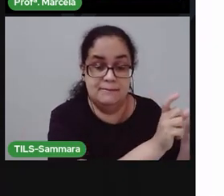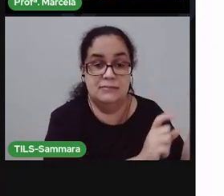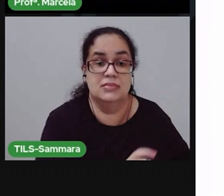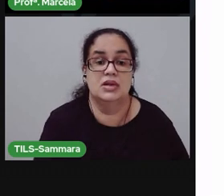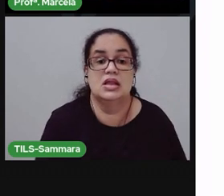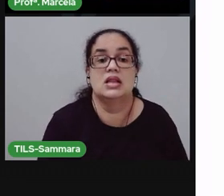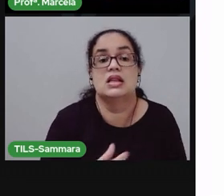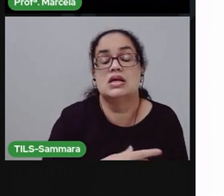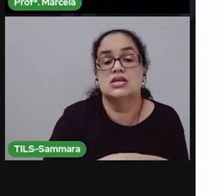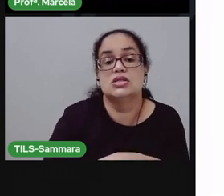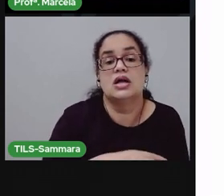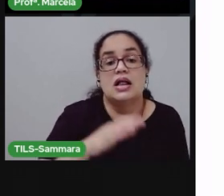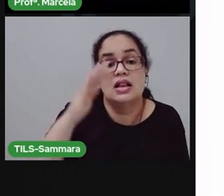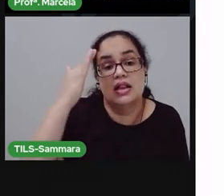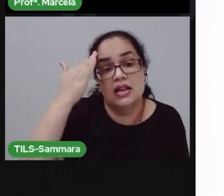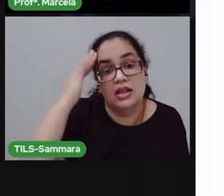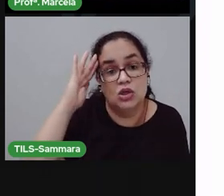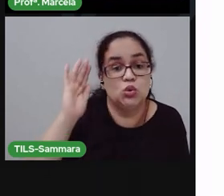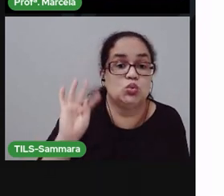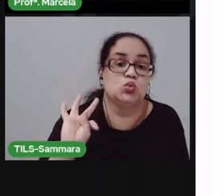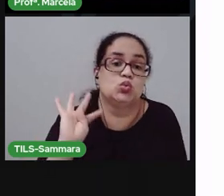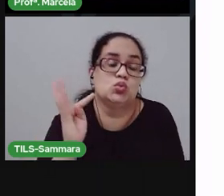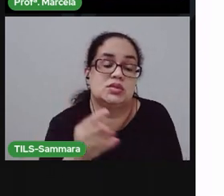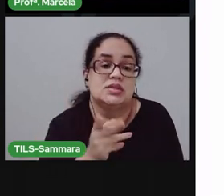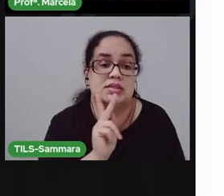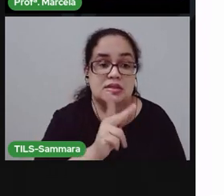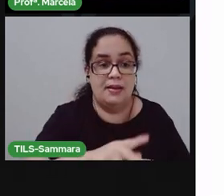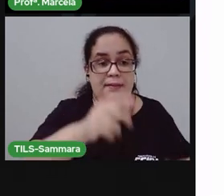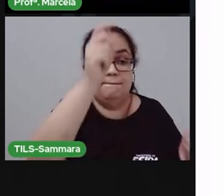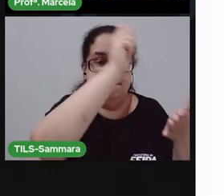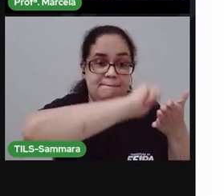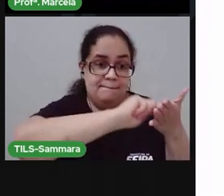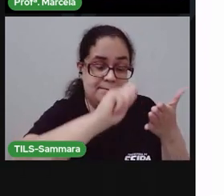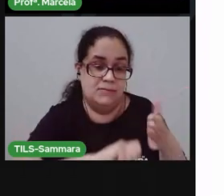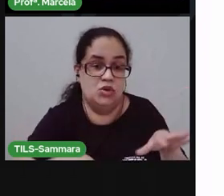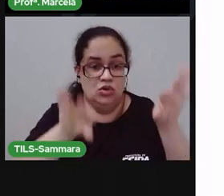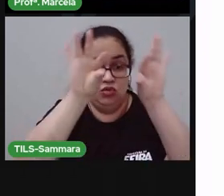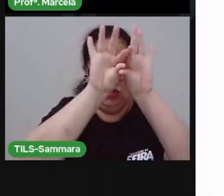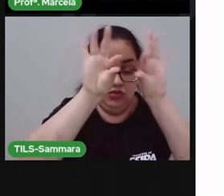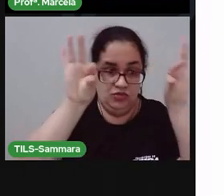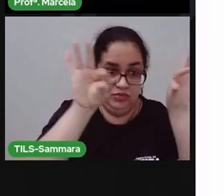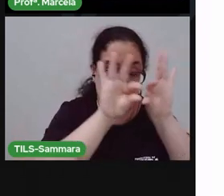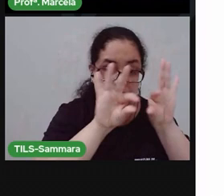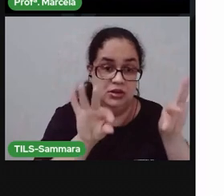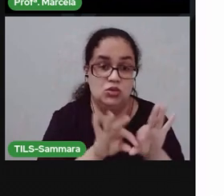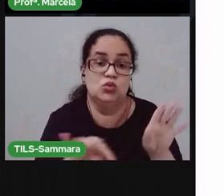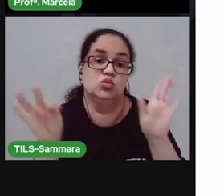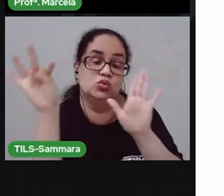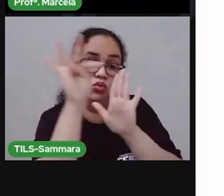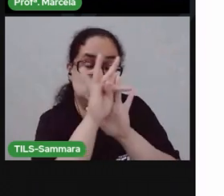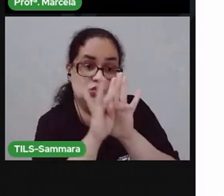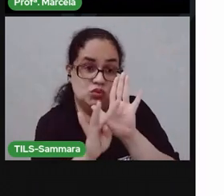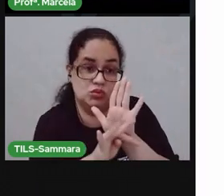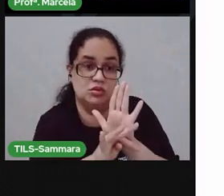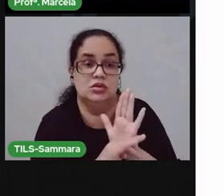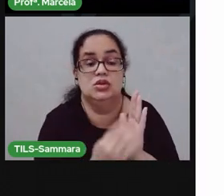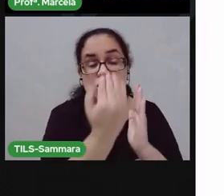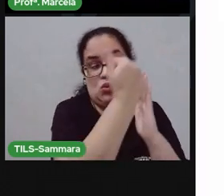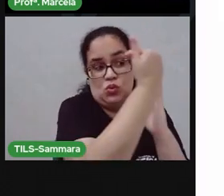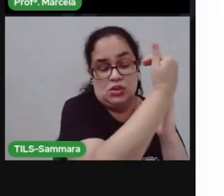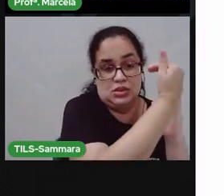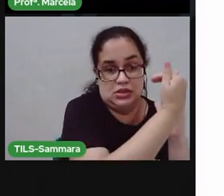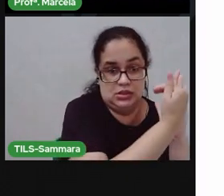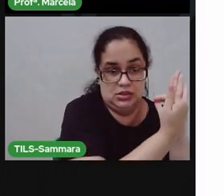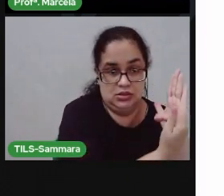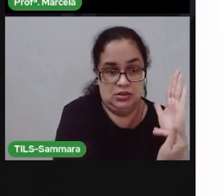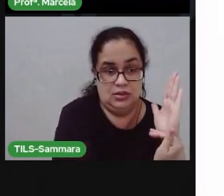Então, já entendeu que toda vez que você for escrever uma frase, né, um texto, tem que dar um espaço